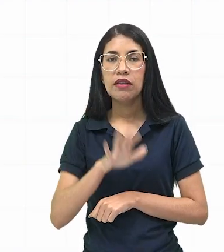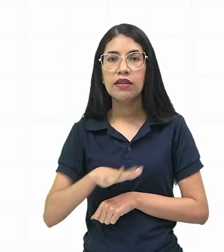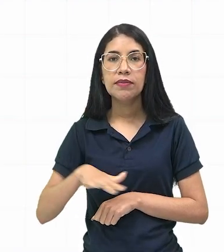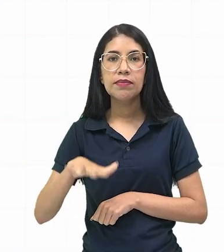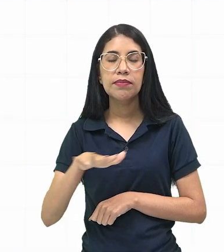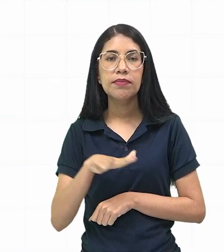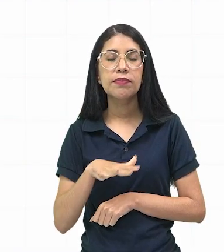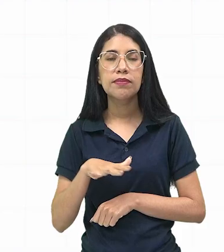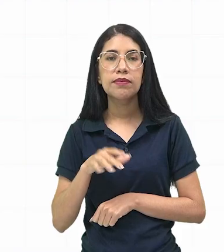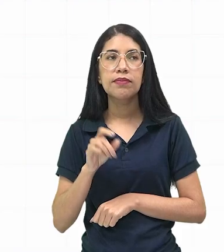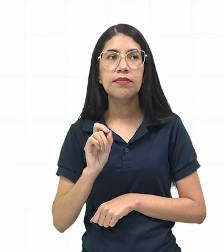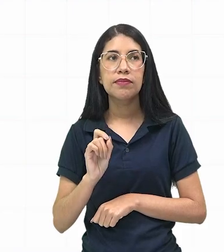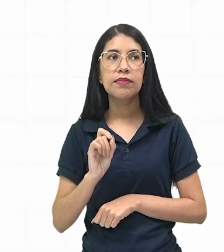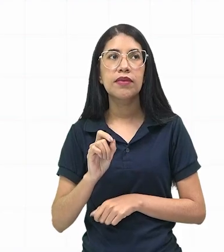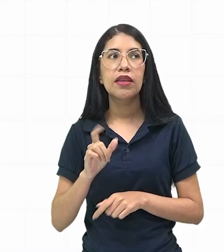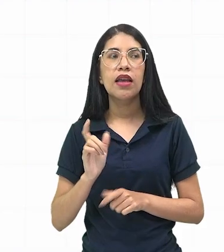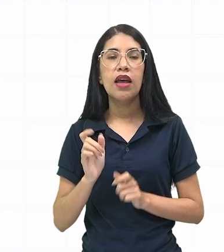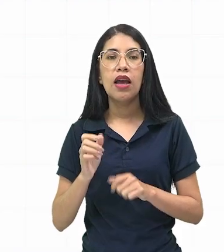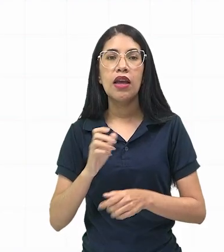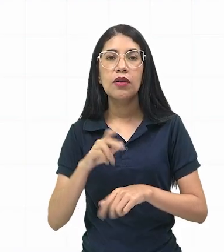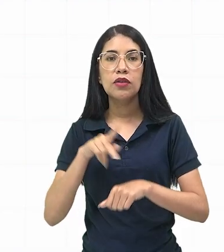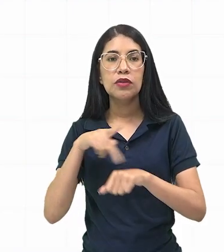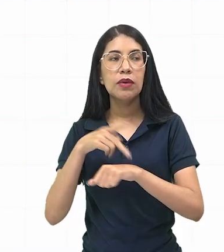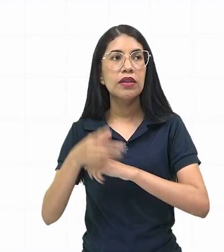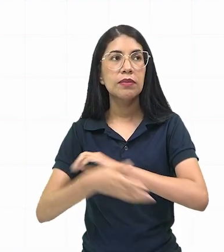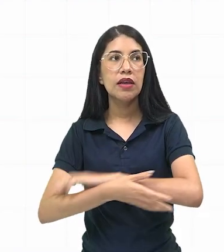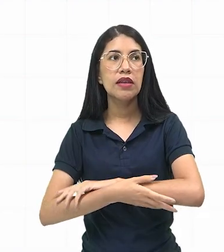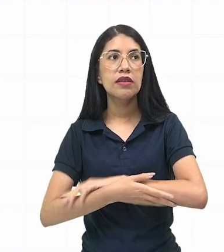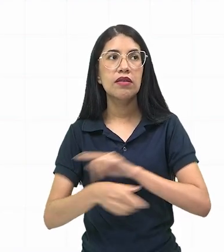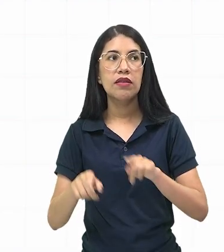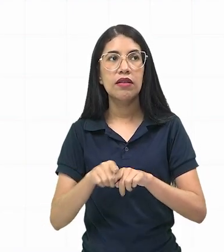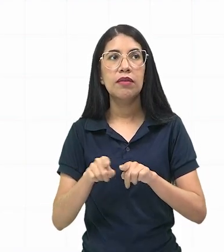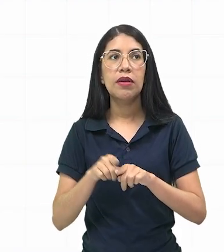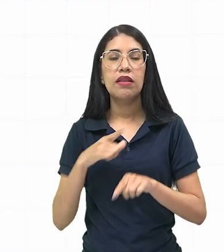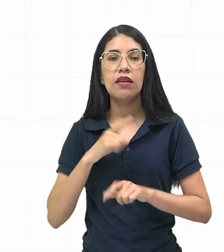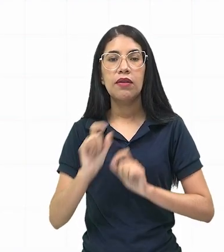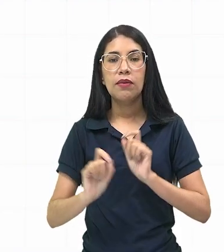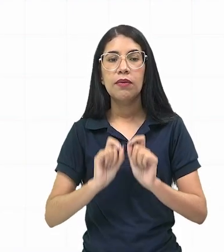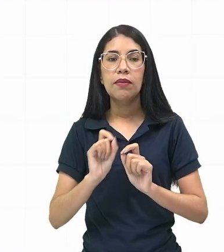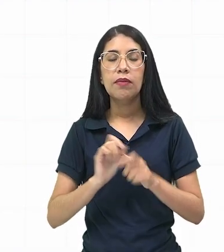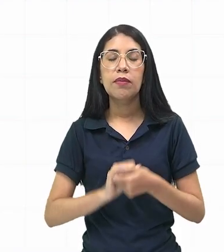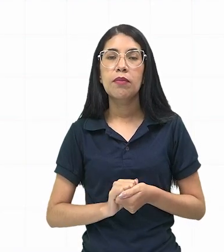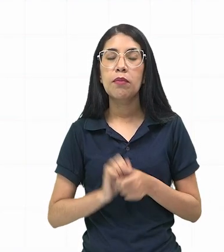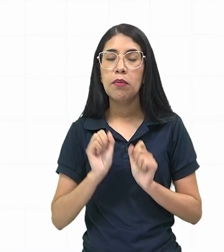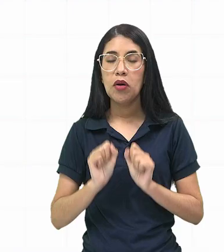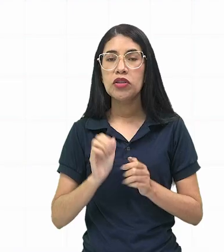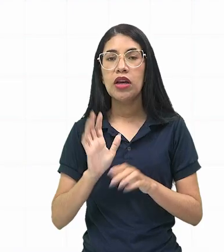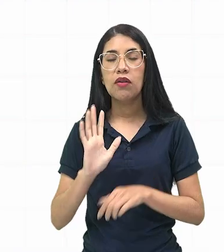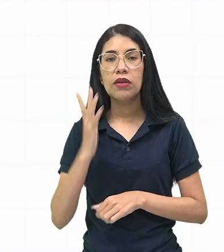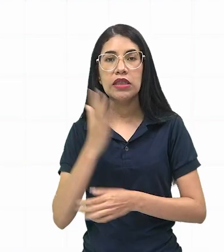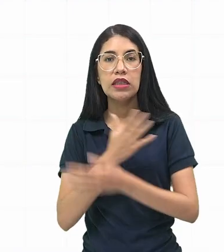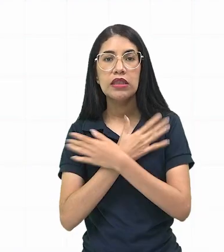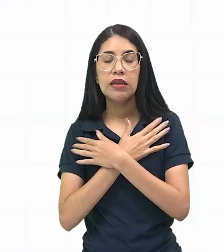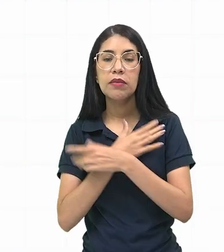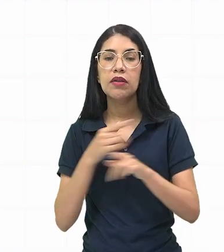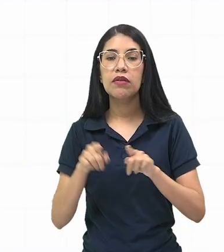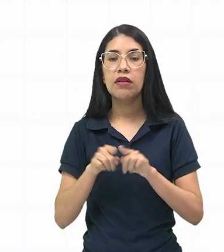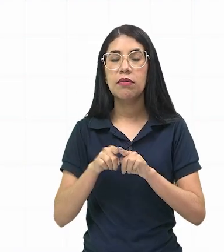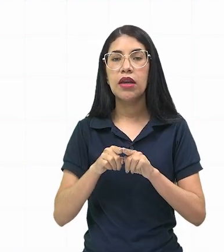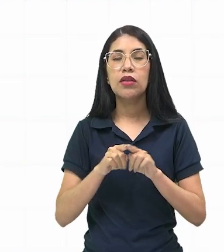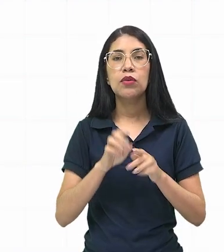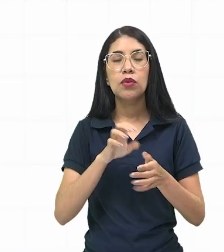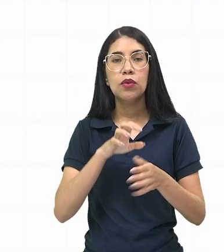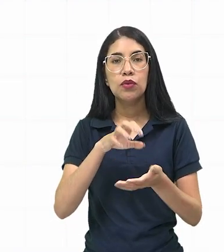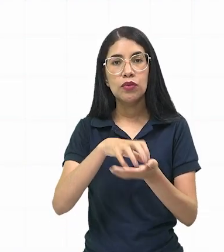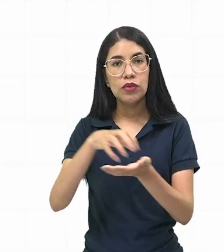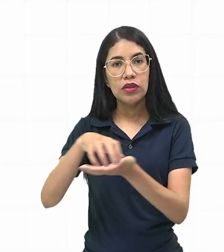ali onde os países parceiros têm destaque também. Eles podem também provocar o desemprego e a retração de certos setores